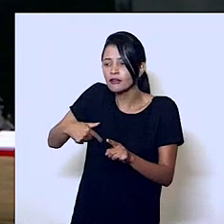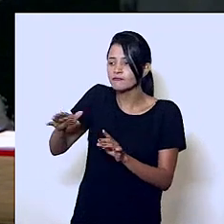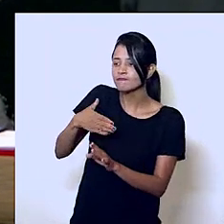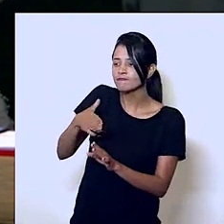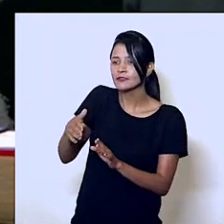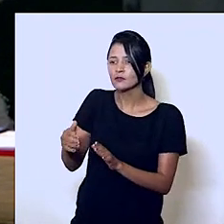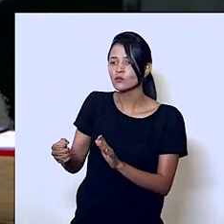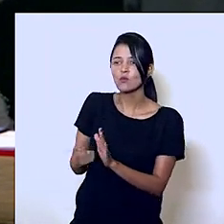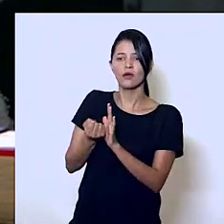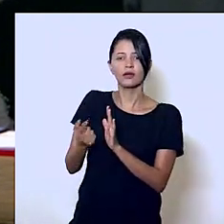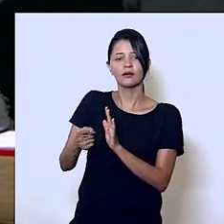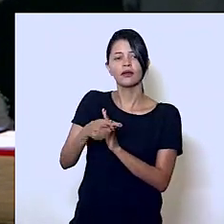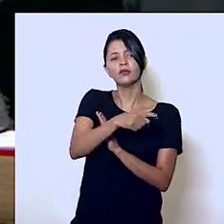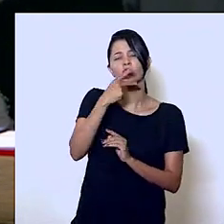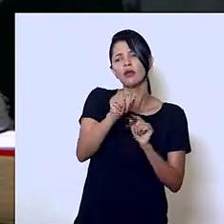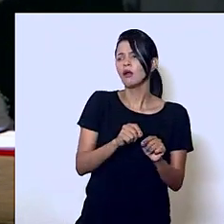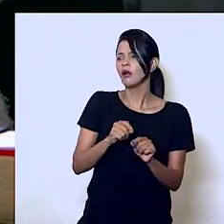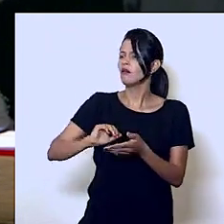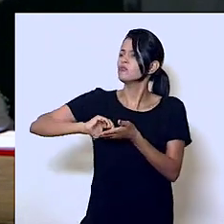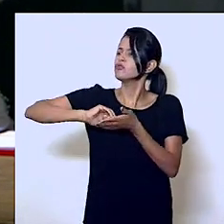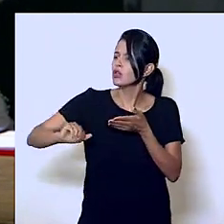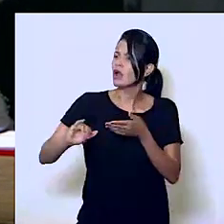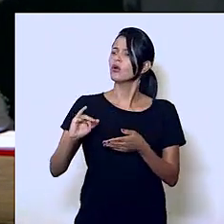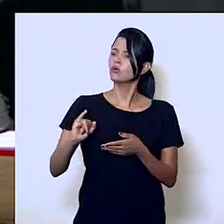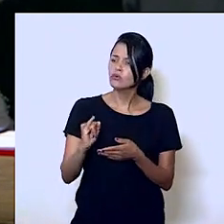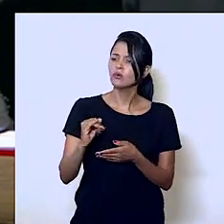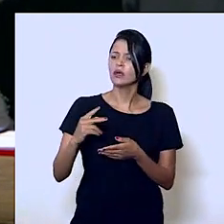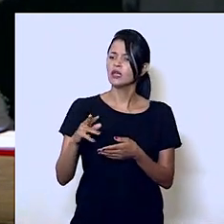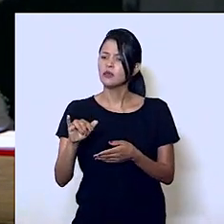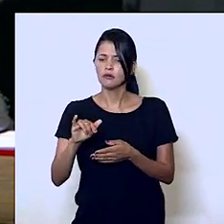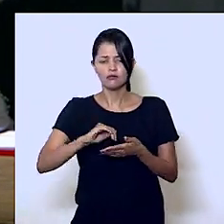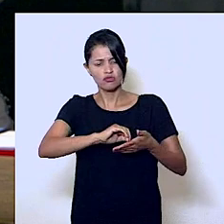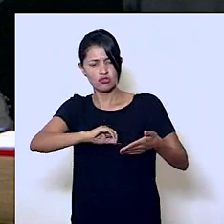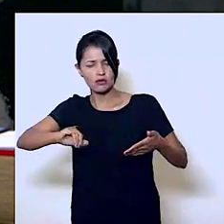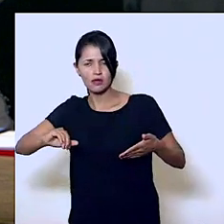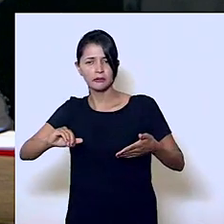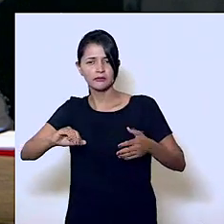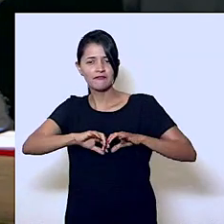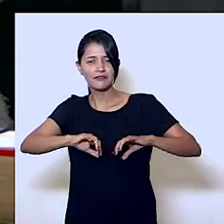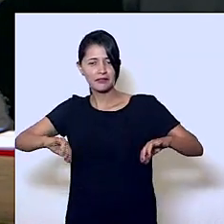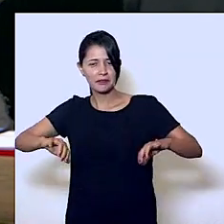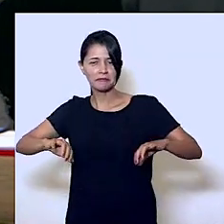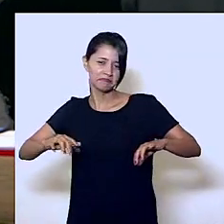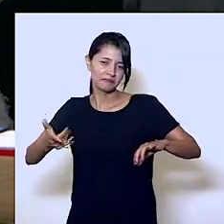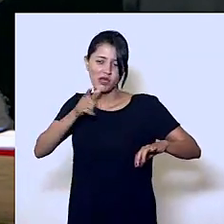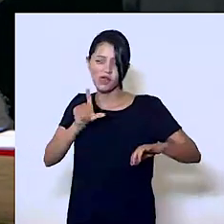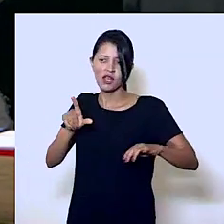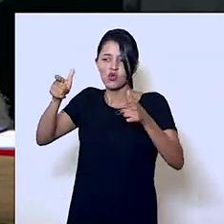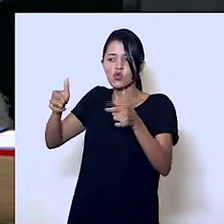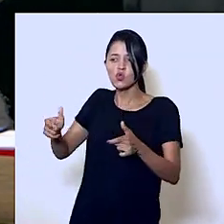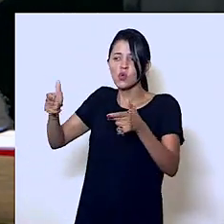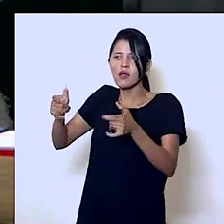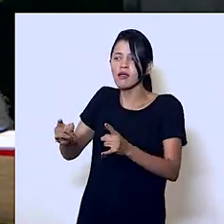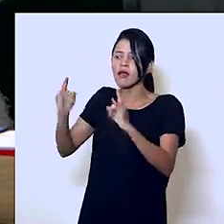Vamos tirar o IPRE do Itamaraty. Então, ele colocou o IPRE numa casa muito modesta em Vila Planalto. Então, como se, olha,